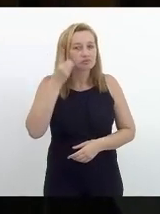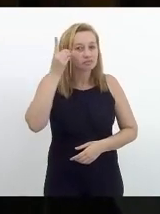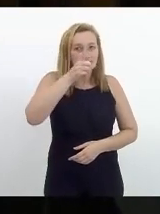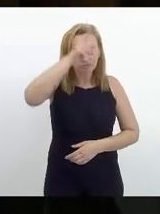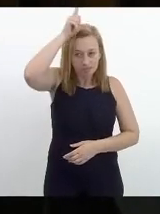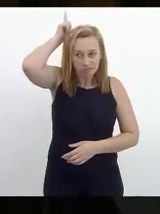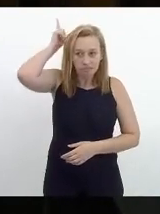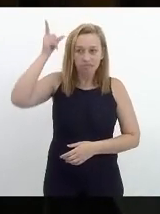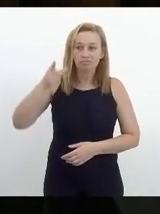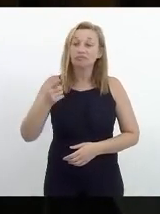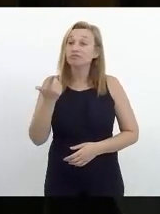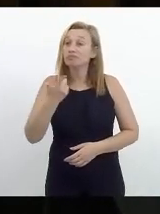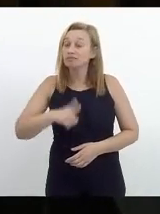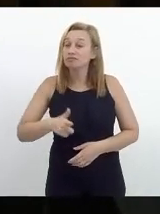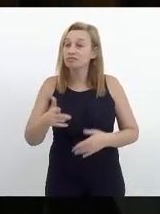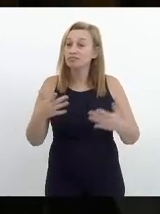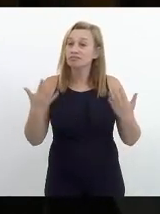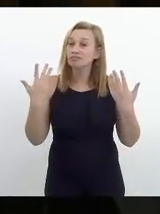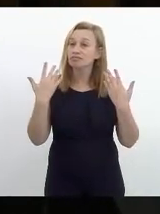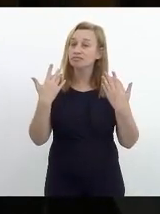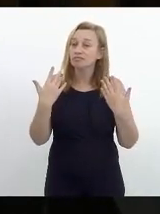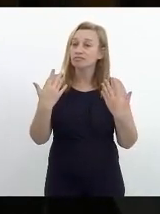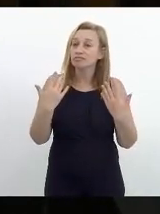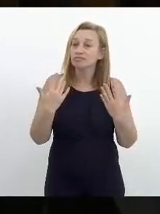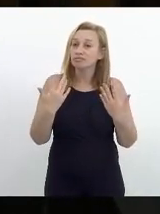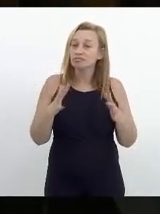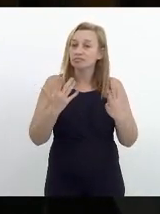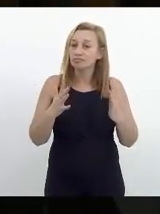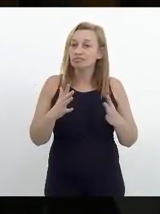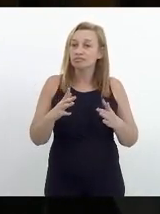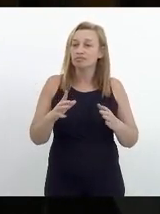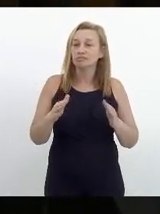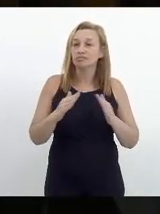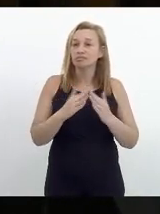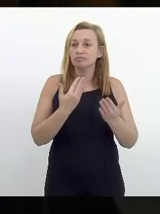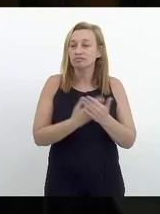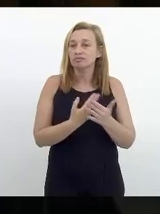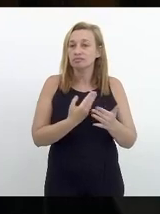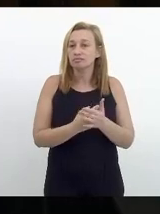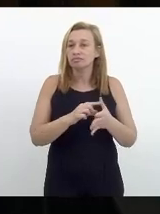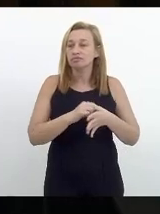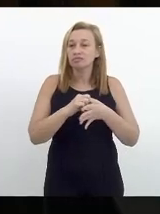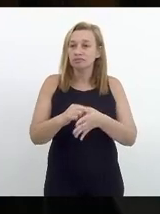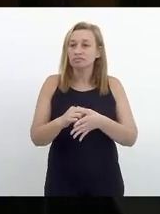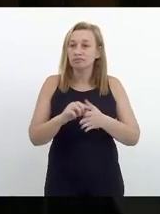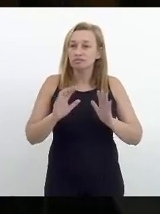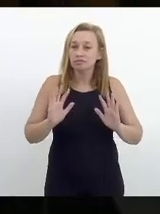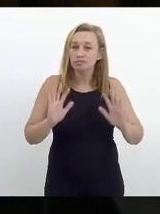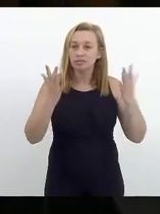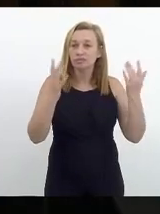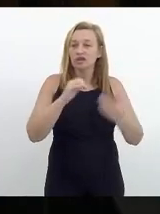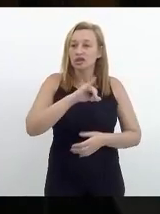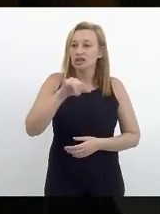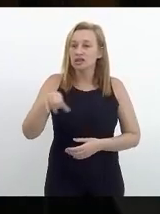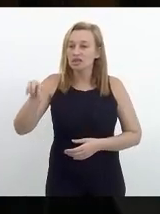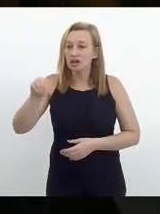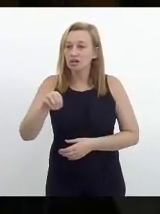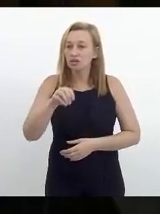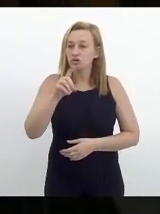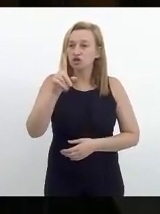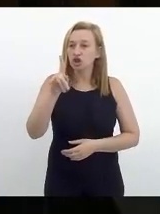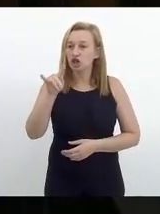Paulo, para repetir a saudação que fiz no Colégio de Líderes mais cedo. Salve São Jerônimo, salve